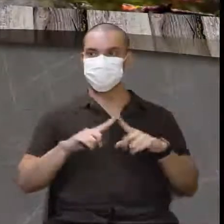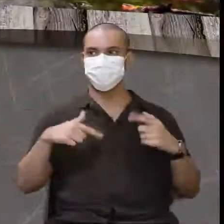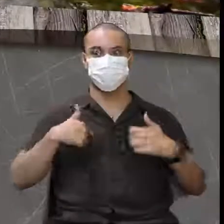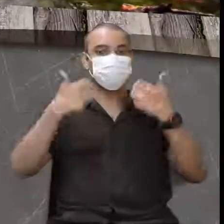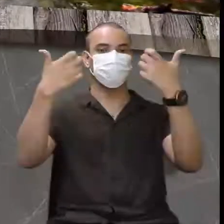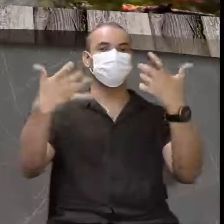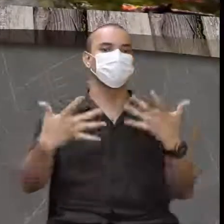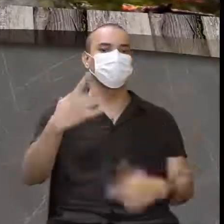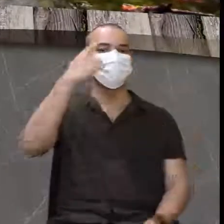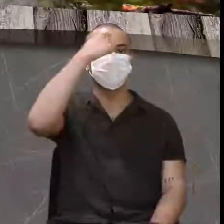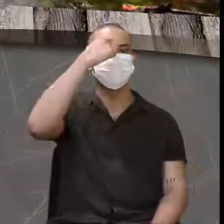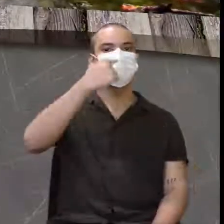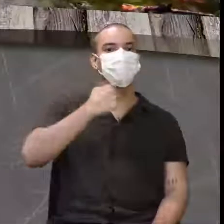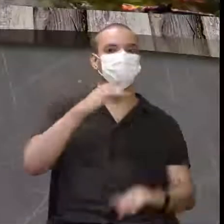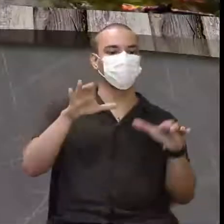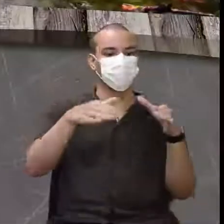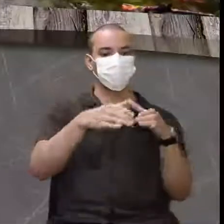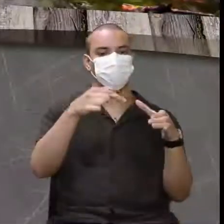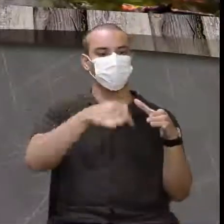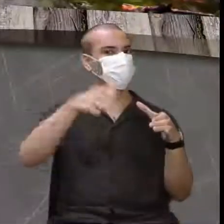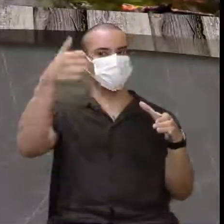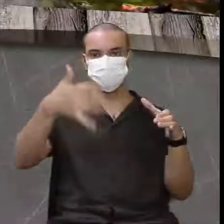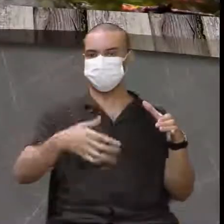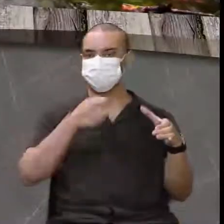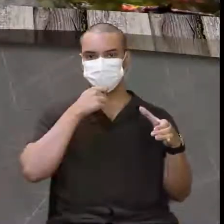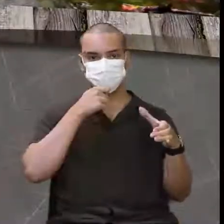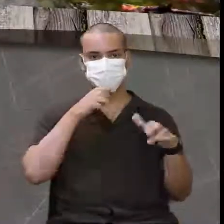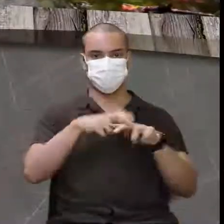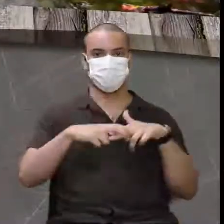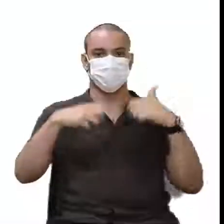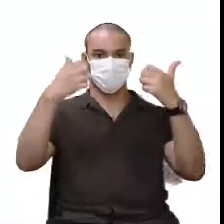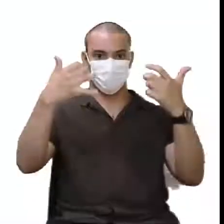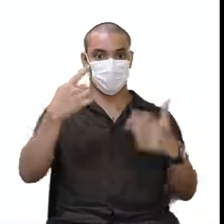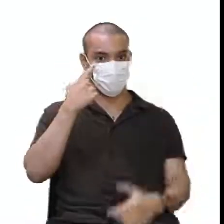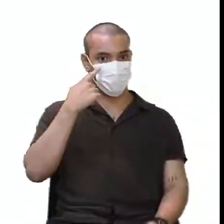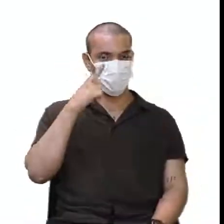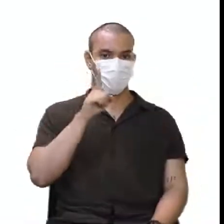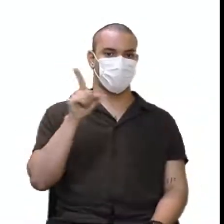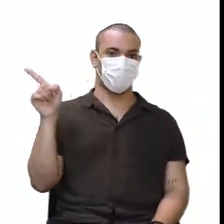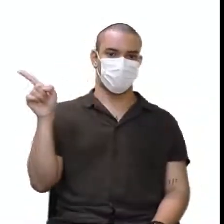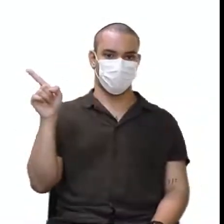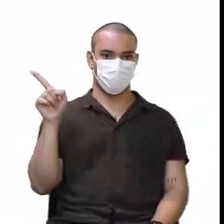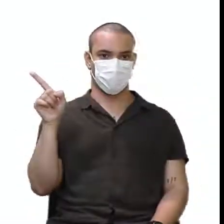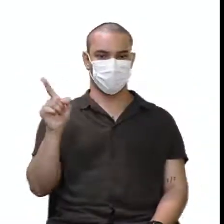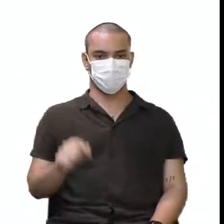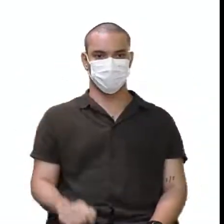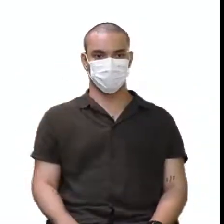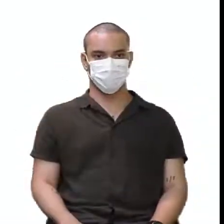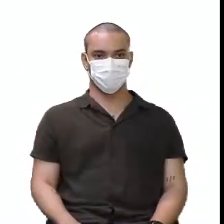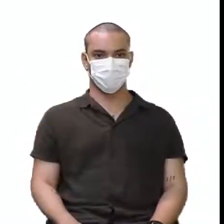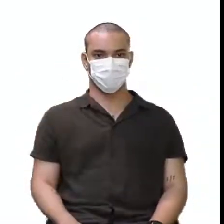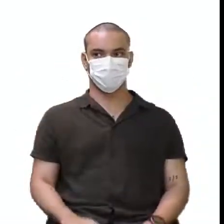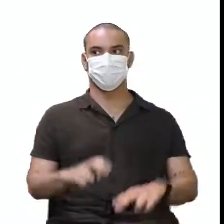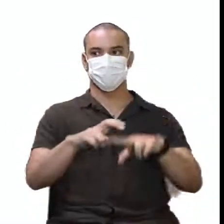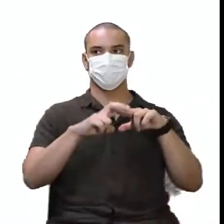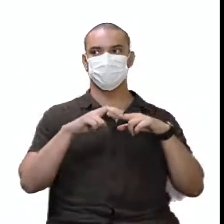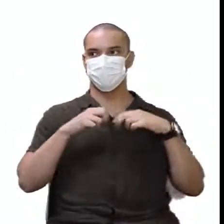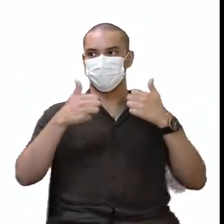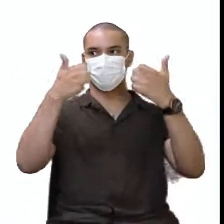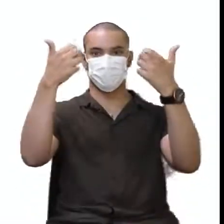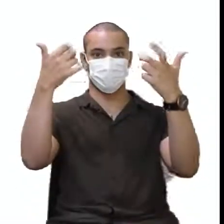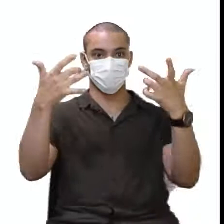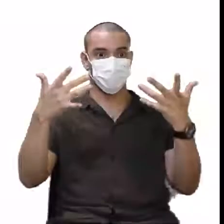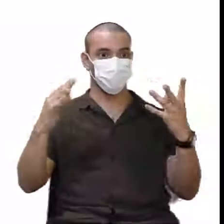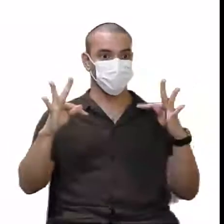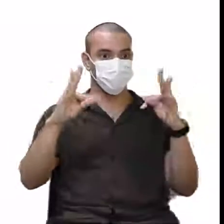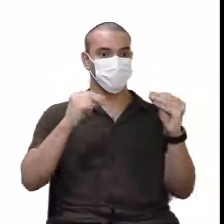a espécie ainda, né, galera? A gente não falou. Então, vamos dar uma olhada aqui no que ele selecionou. Então, em cima disso tudo, ele